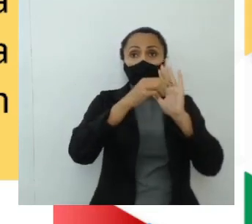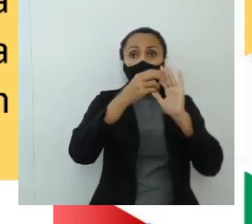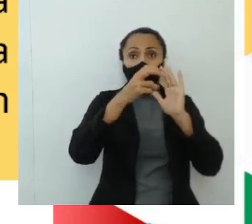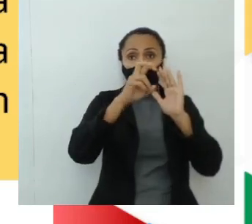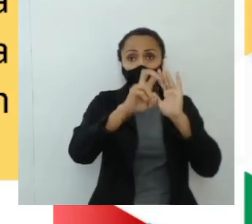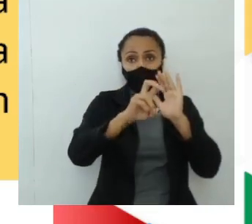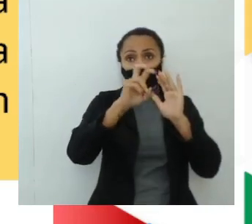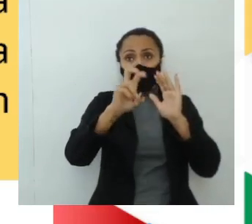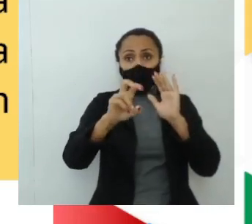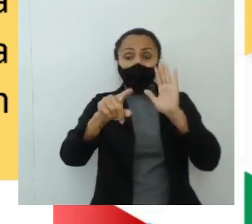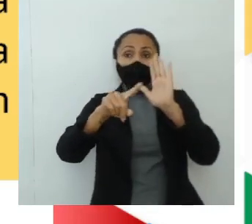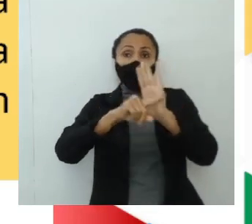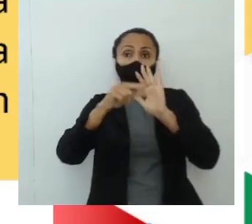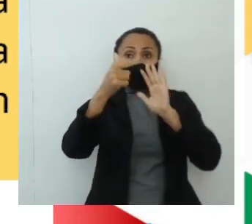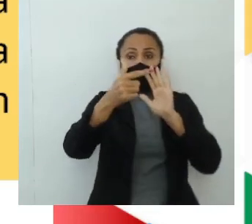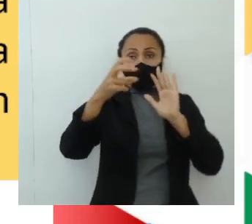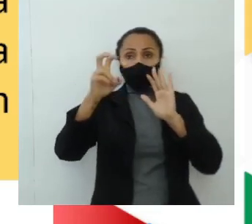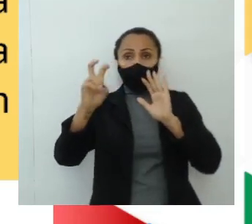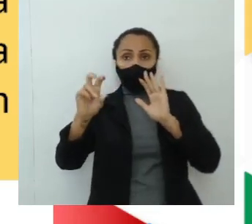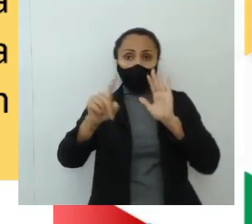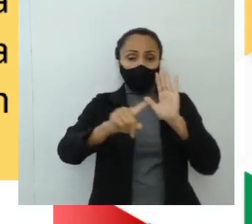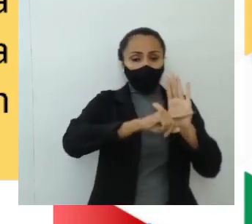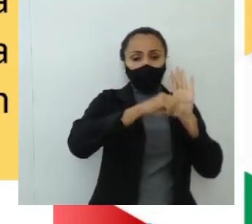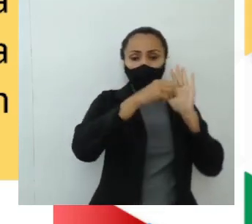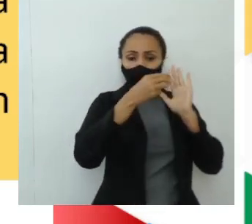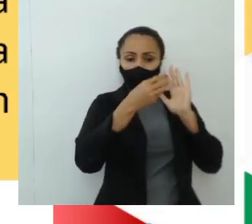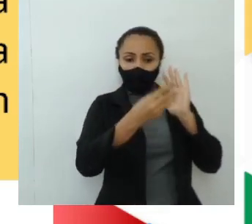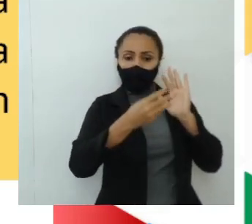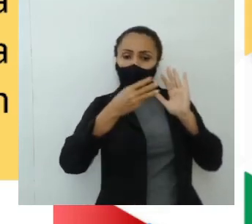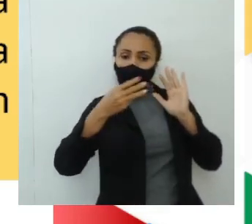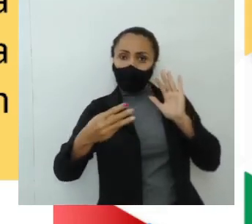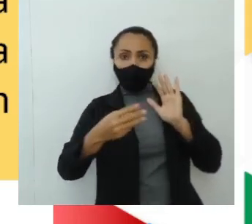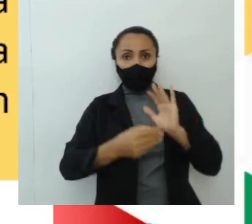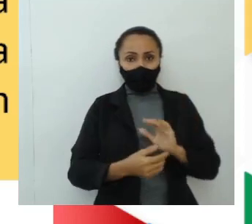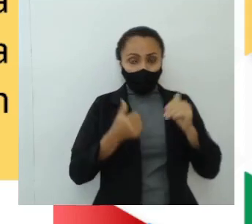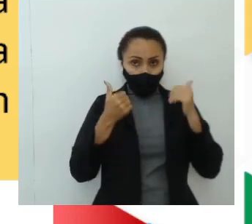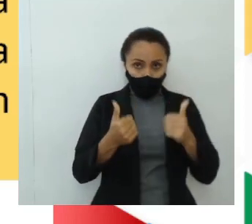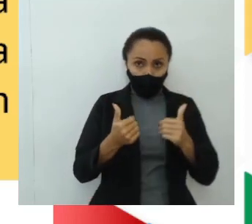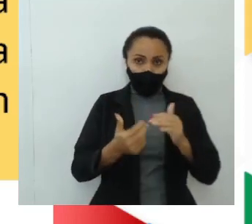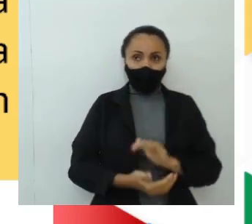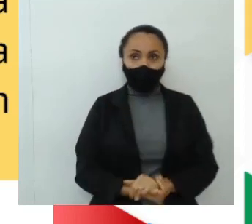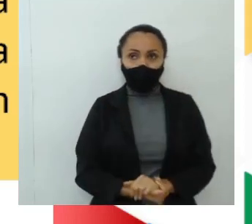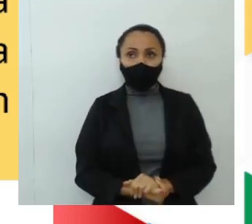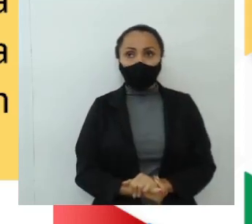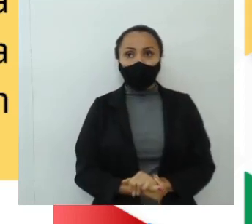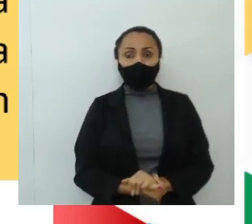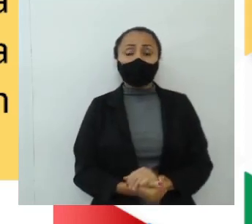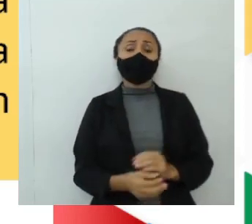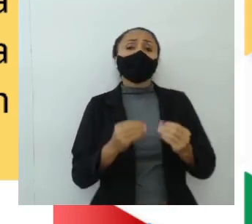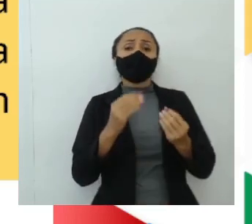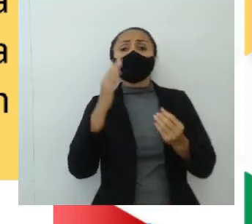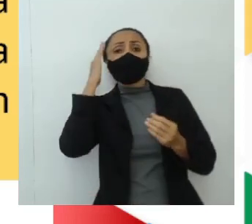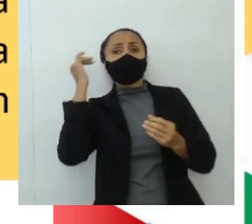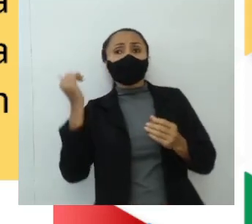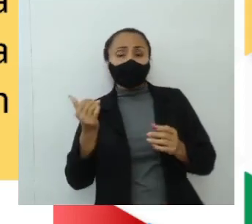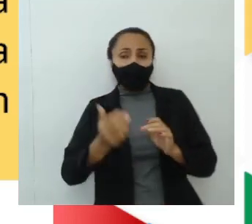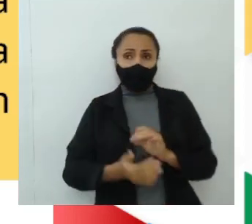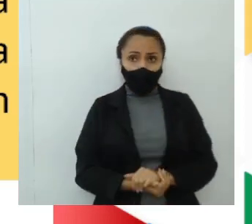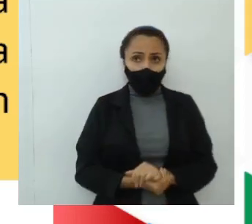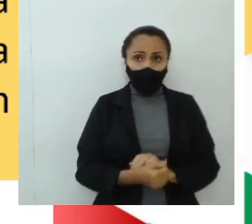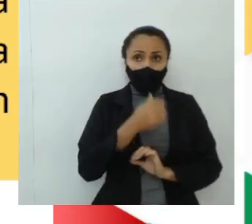5, menos 2 e 5, menos 3 e 3, tá bom? Como é que eu sei que é o triângulo